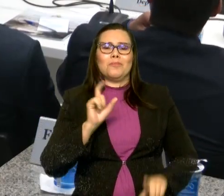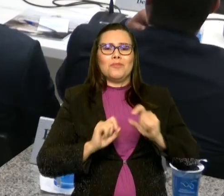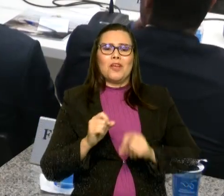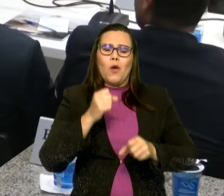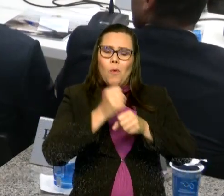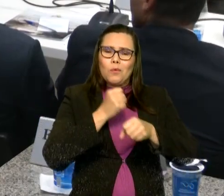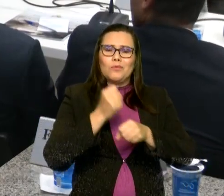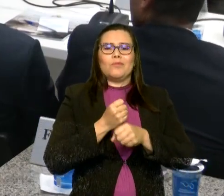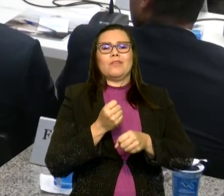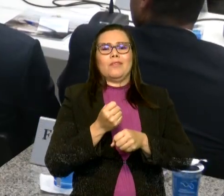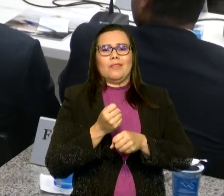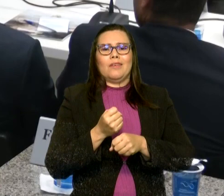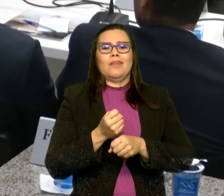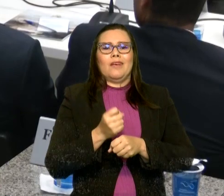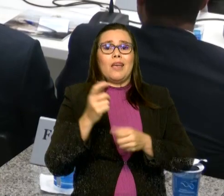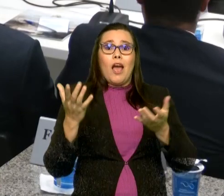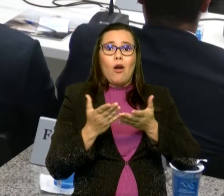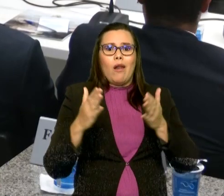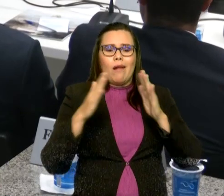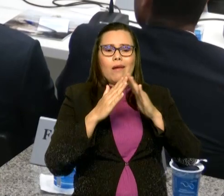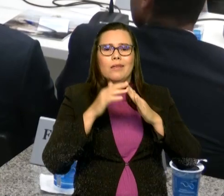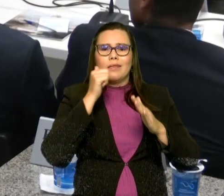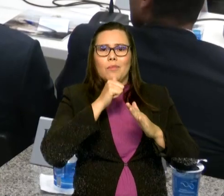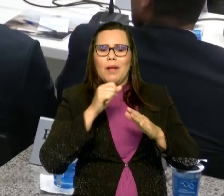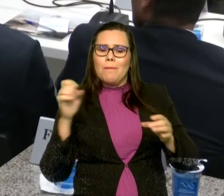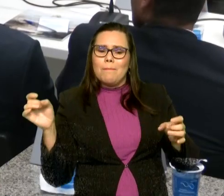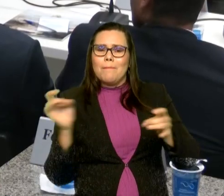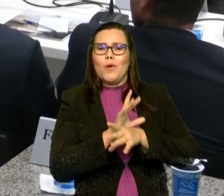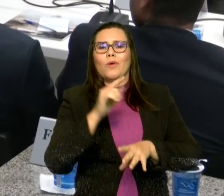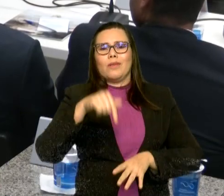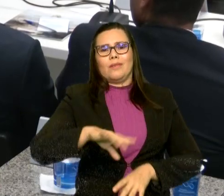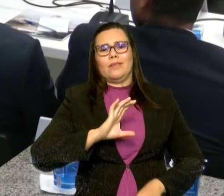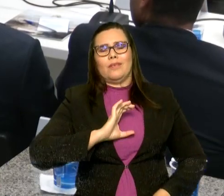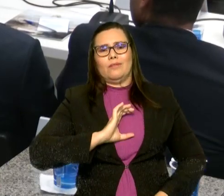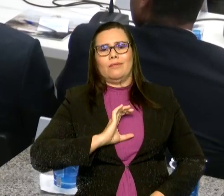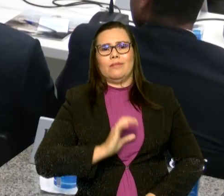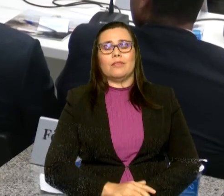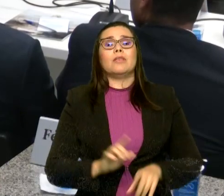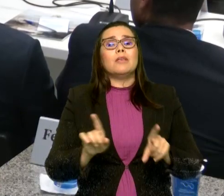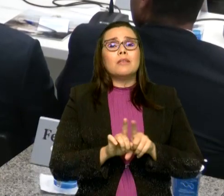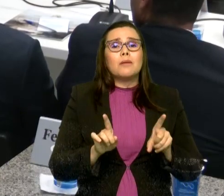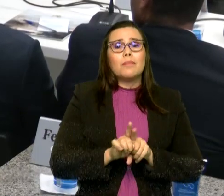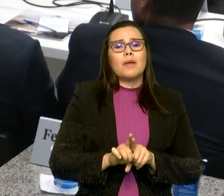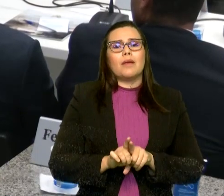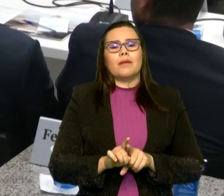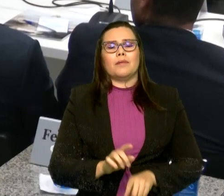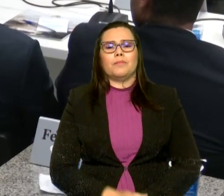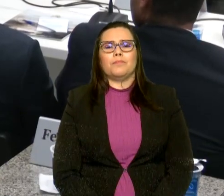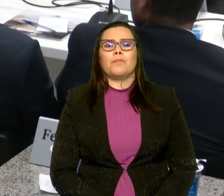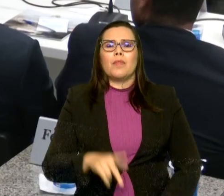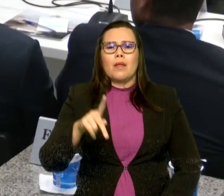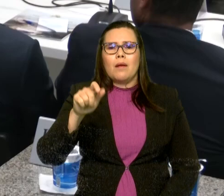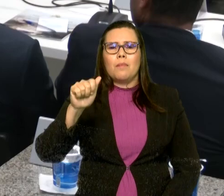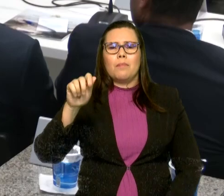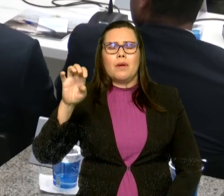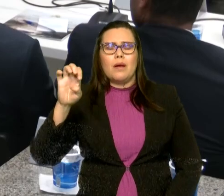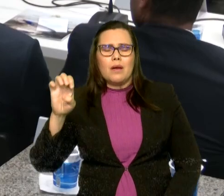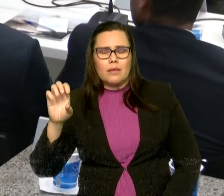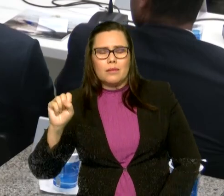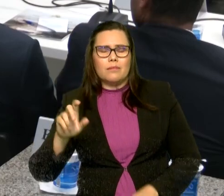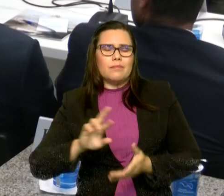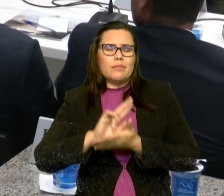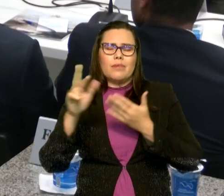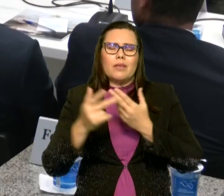inaugurada amanhã. Nós teremos também a inauguração, a restauração do Thales. Então é muito importante esse trabalho em